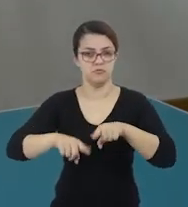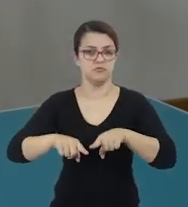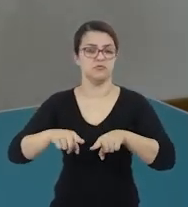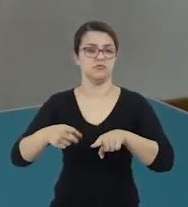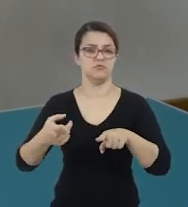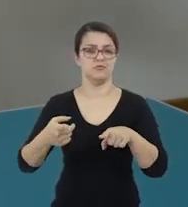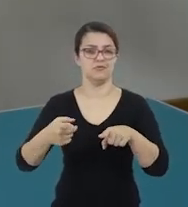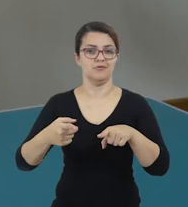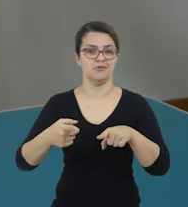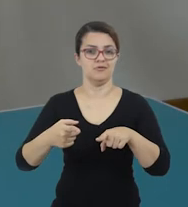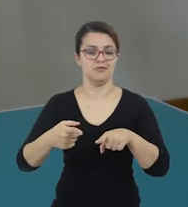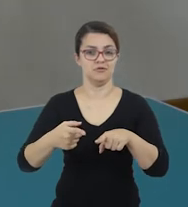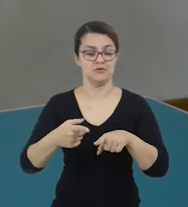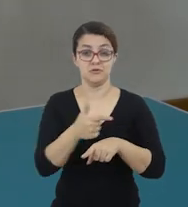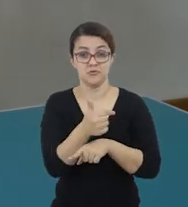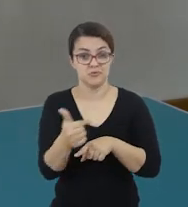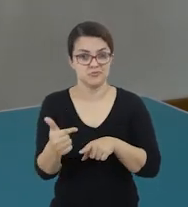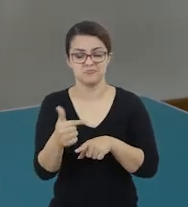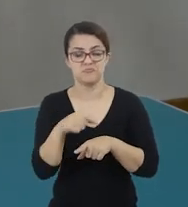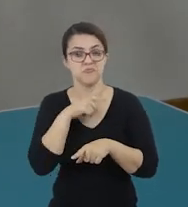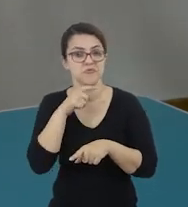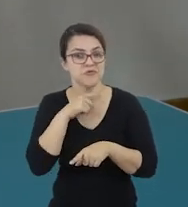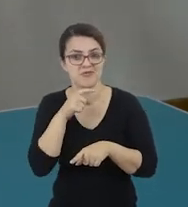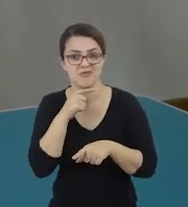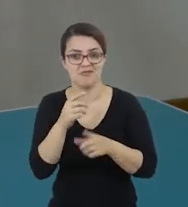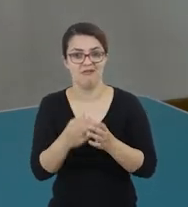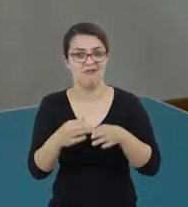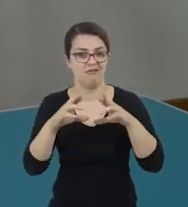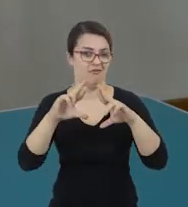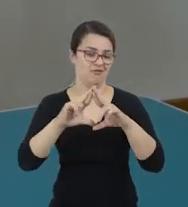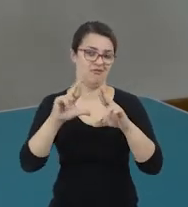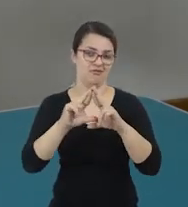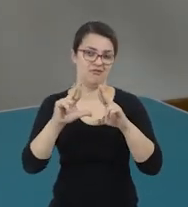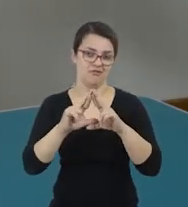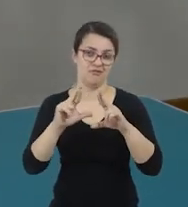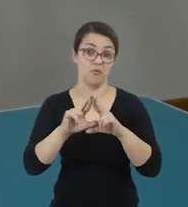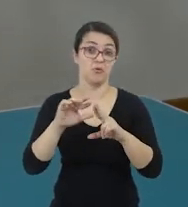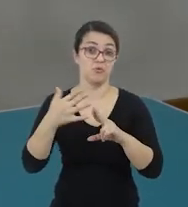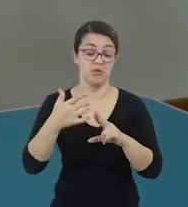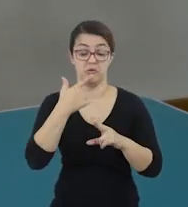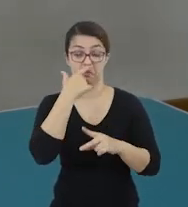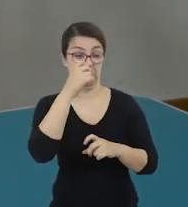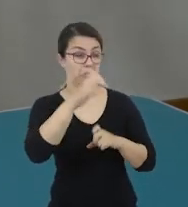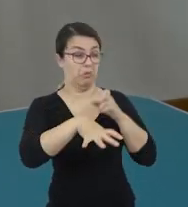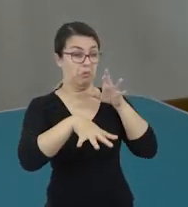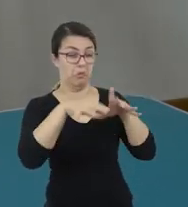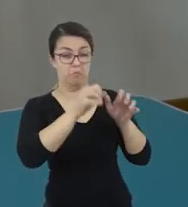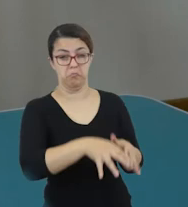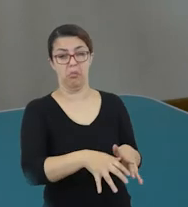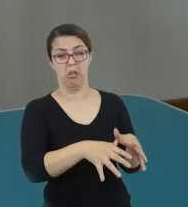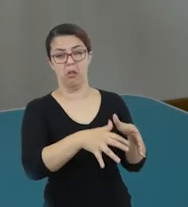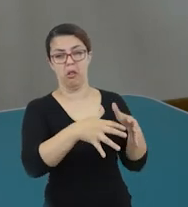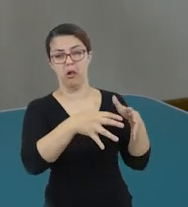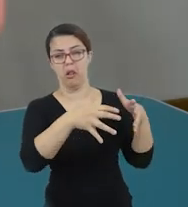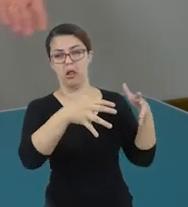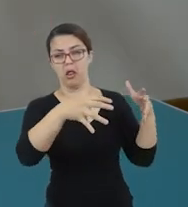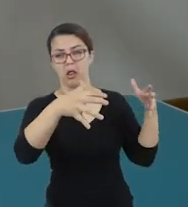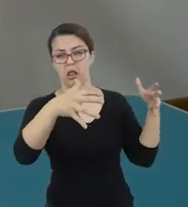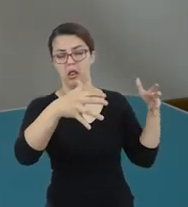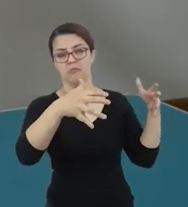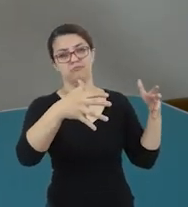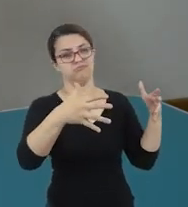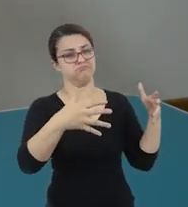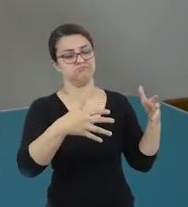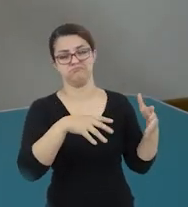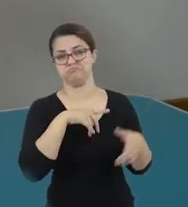que não possuem uma embalagem reciclável. Dessa forma, nós vamos estar destinando uma maior quantidade de lixo de uma forma